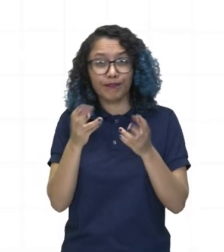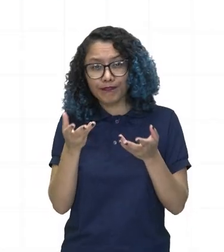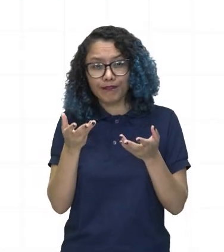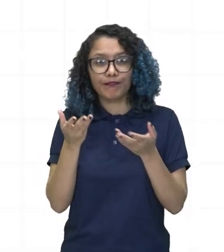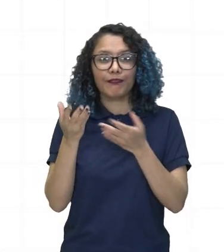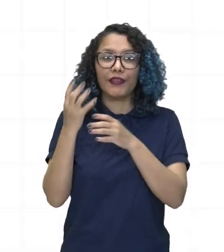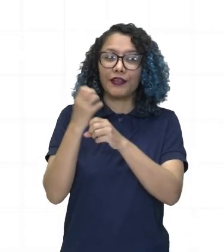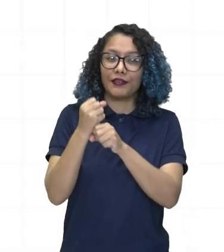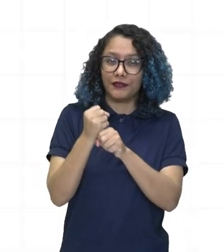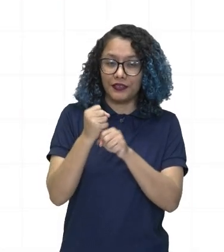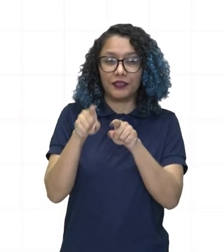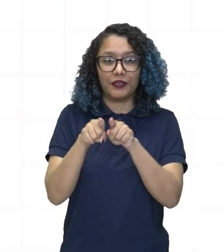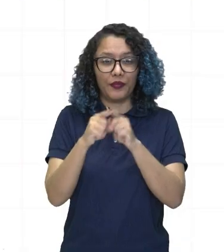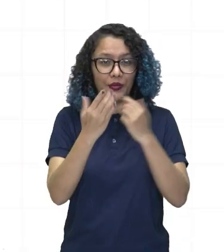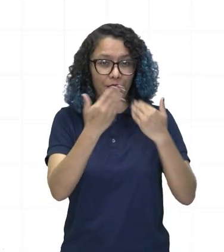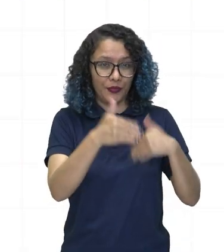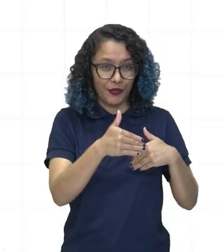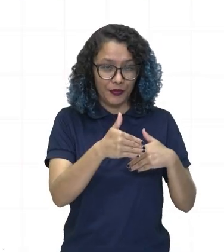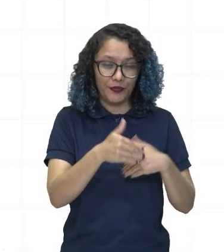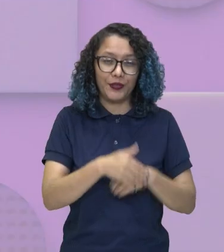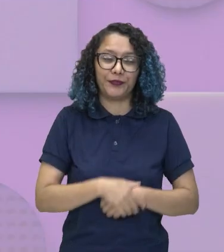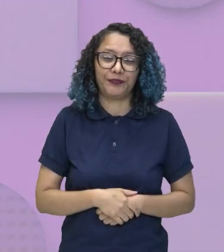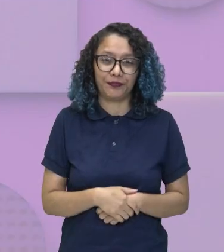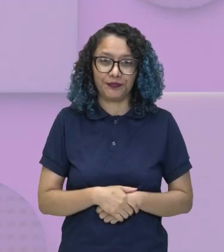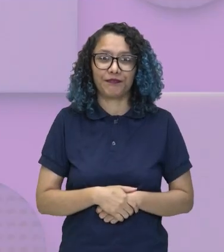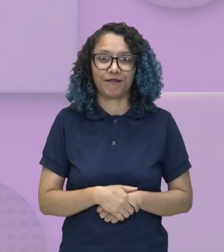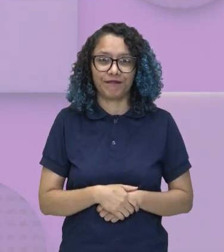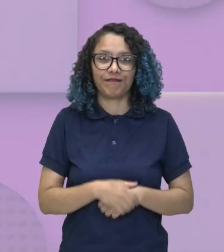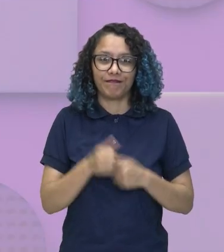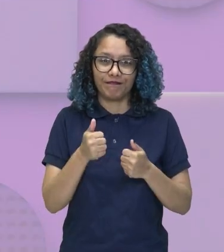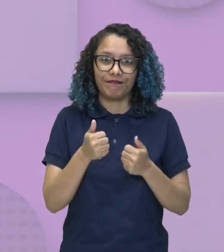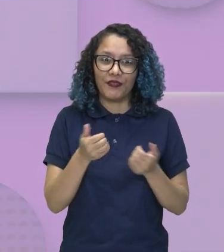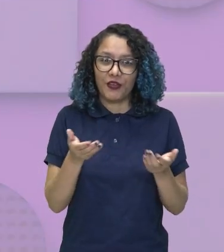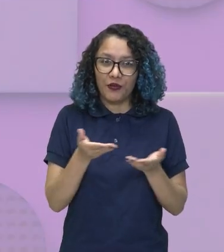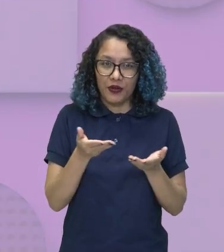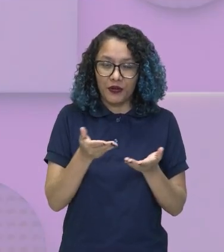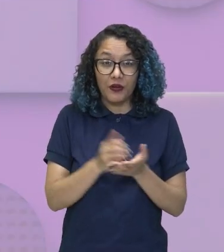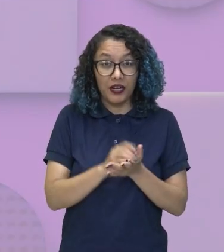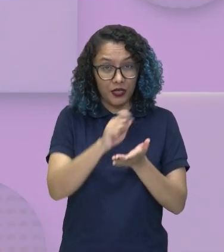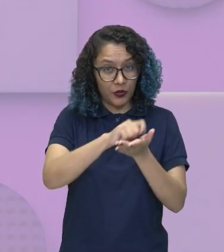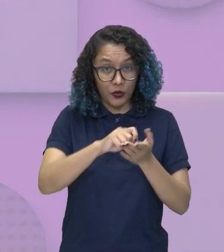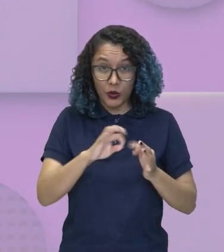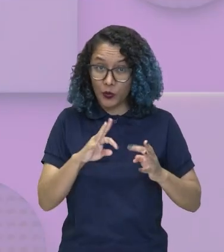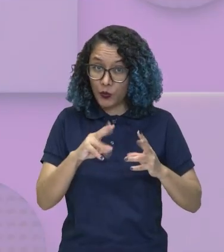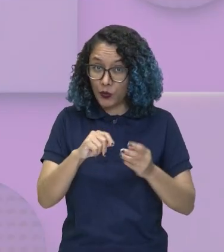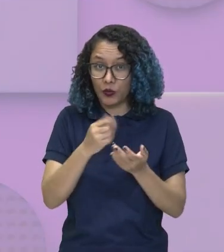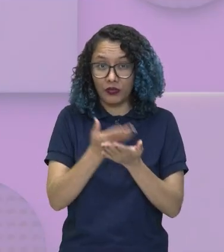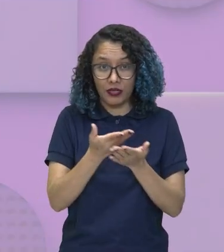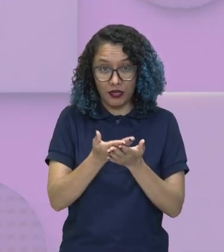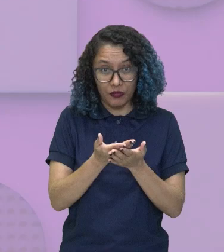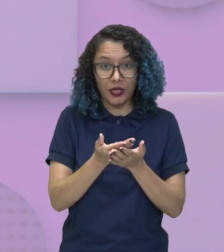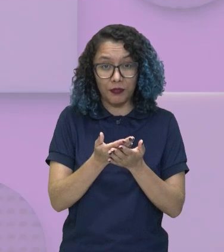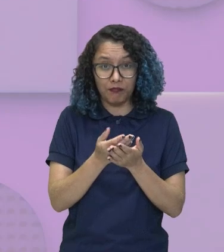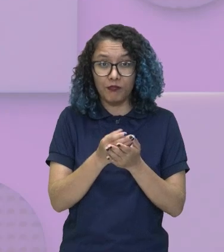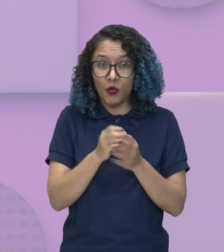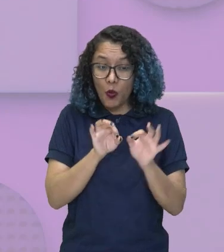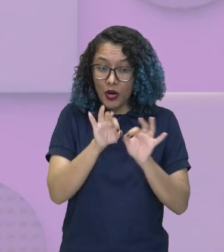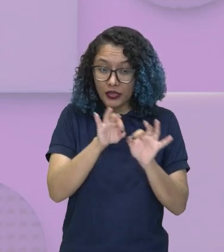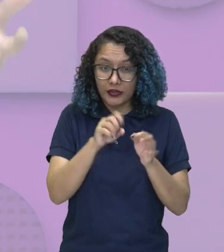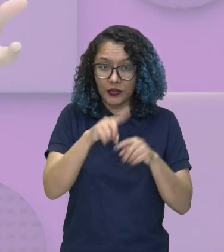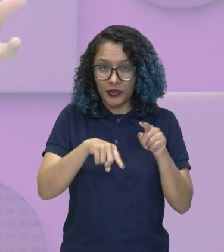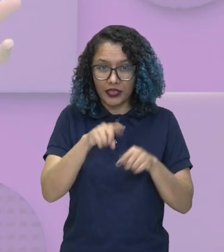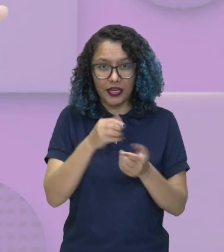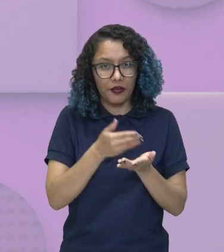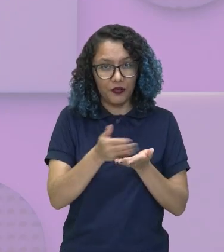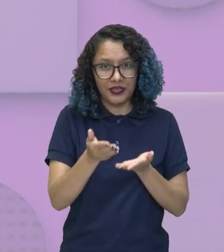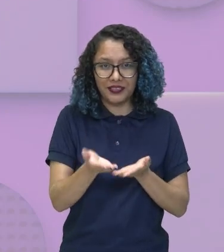nossa revisão e avaliação. Então, anote tudo na nossa aula, né? Prepare o seu material